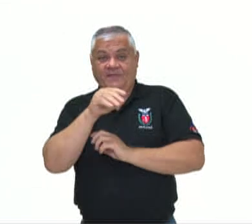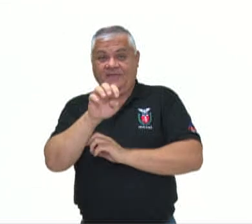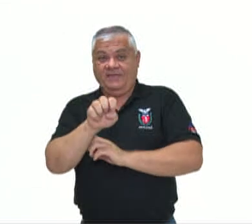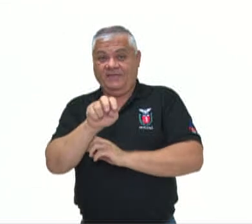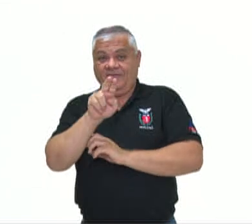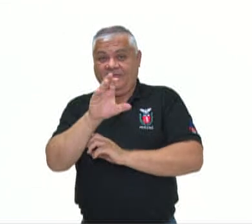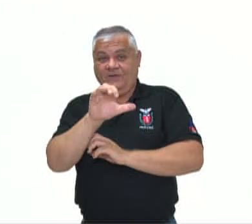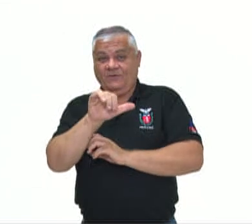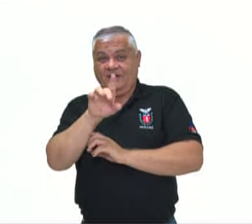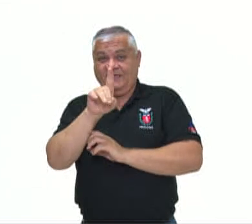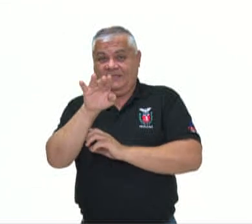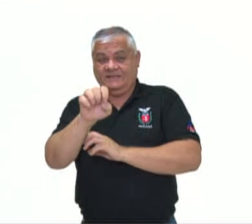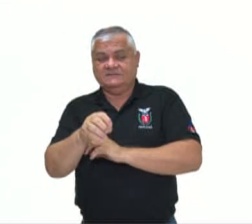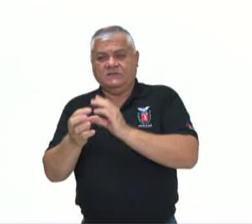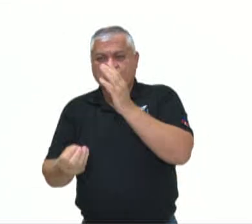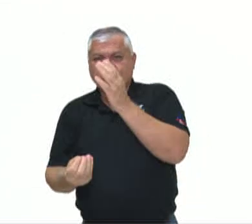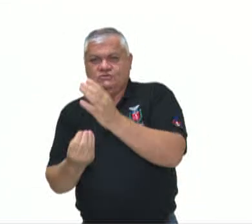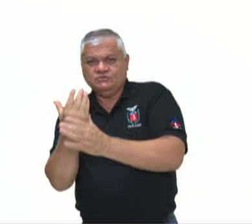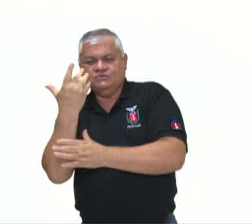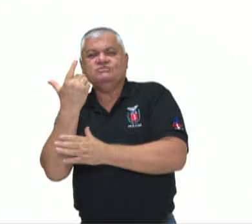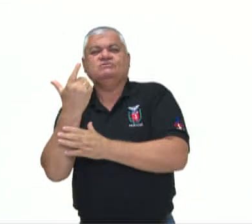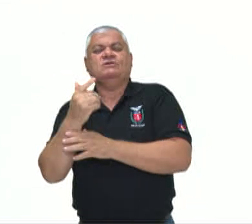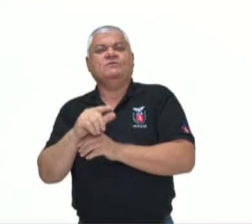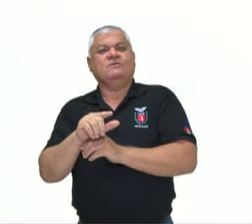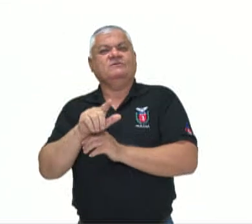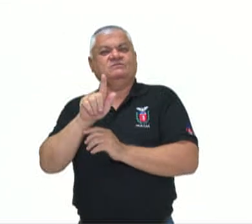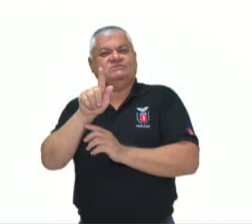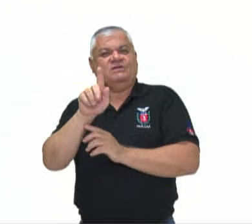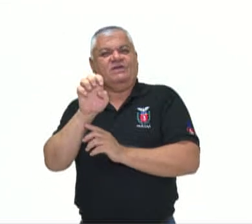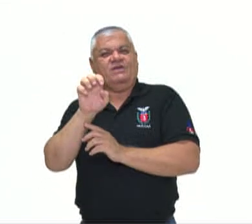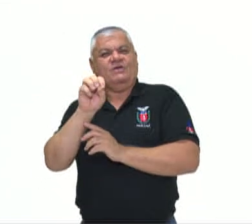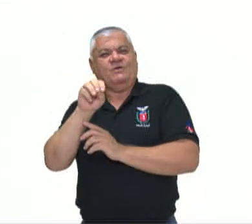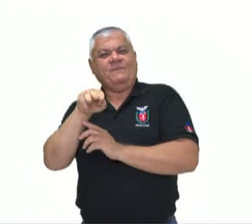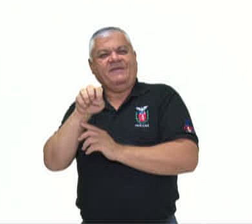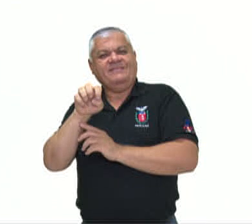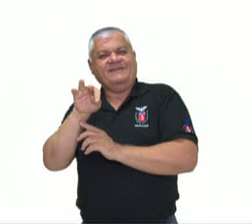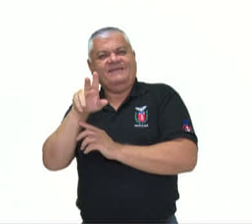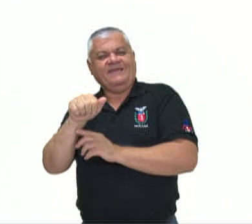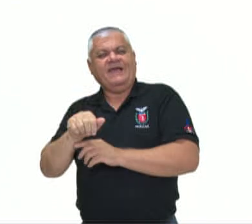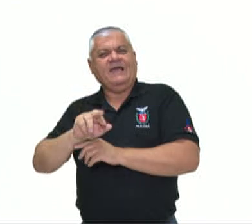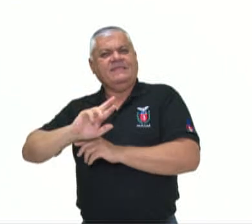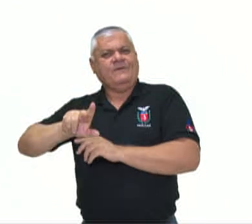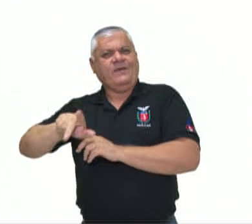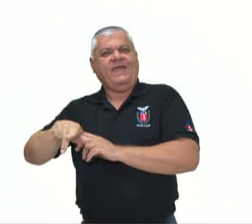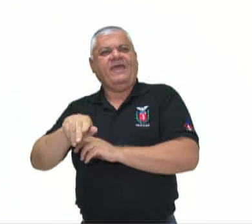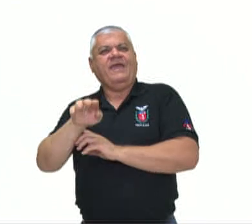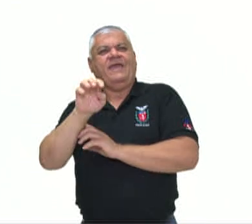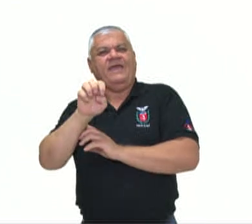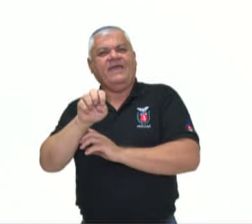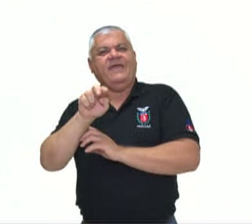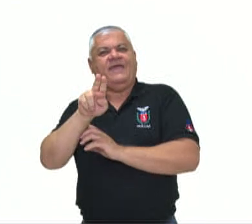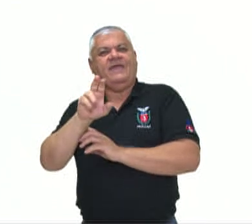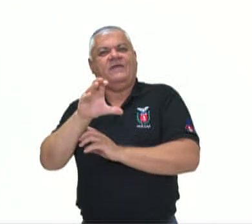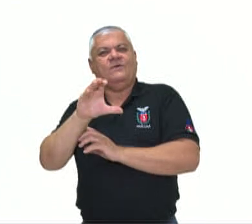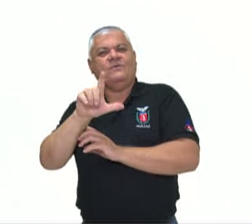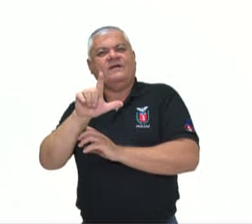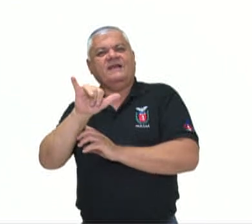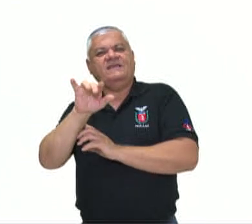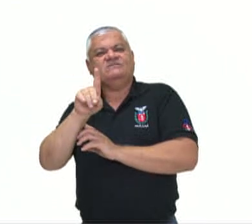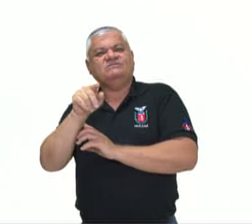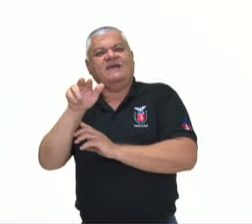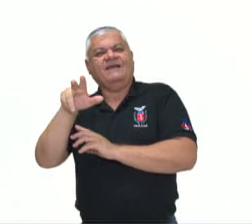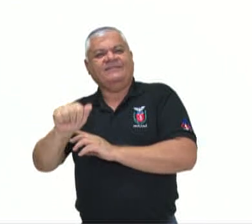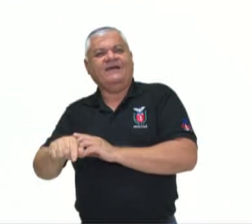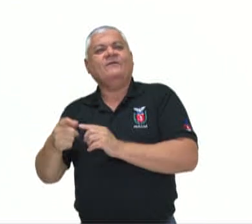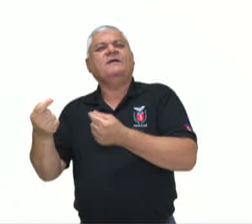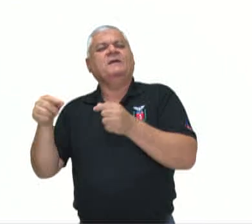então, as chamadas geometrias não euclidianas. Esses modelos não anularam a geometria euclidiana, que passou a ser